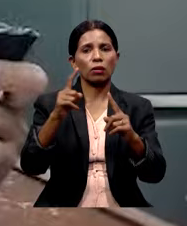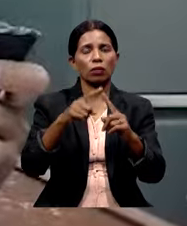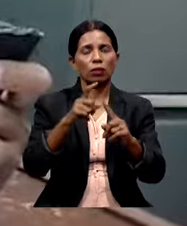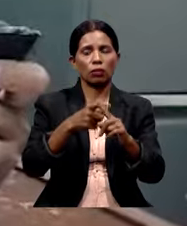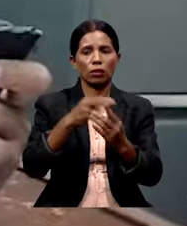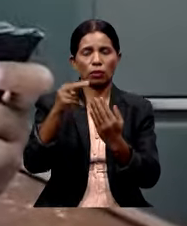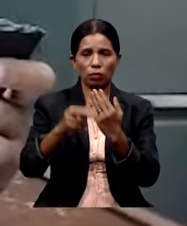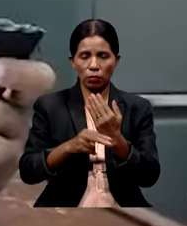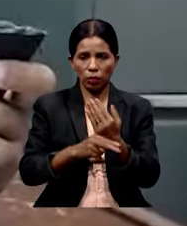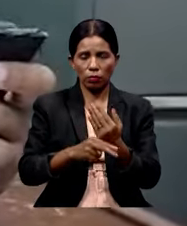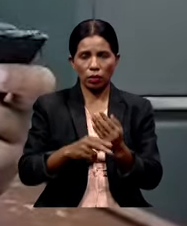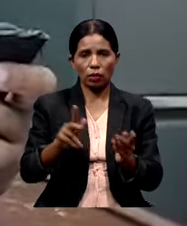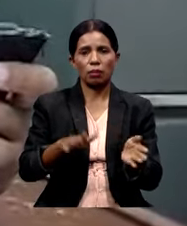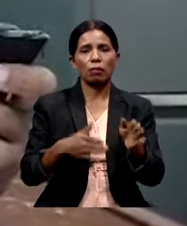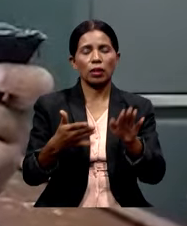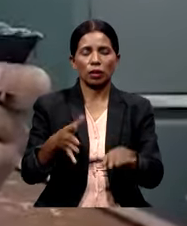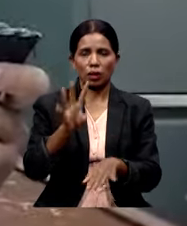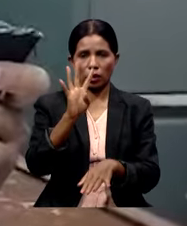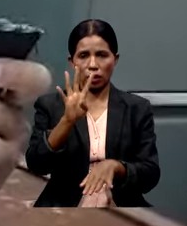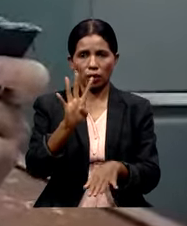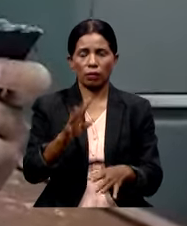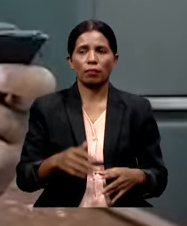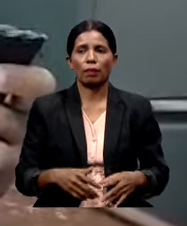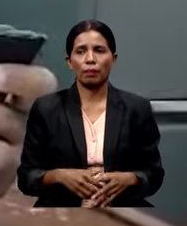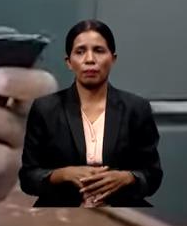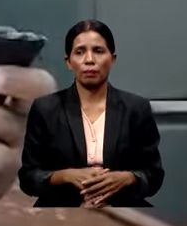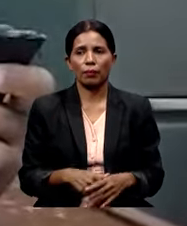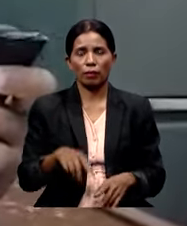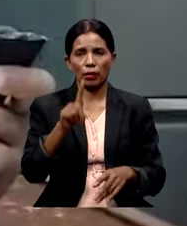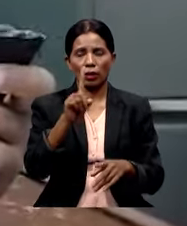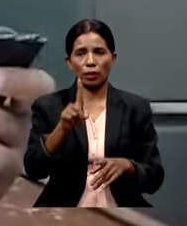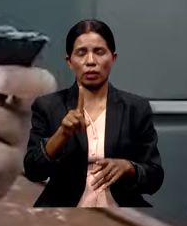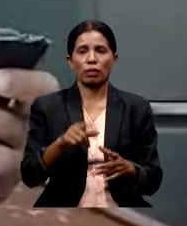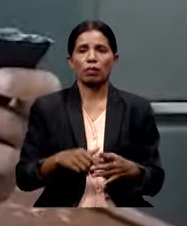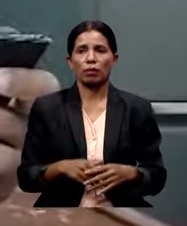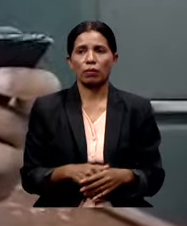hat iha hat ne ida mak